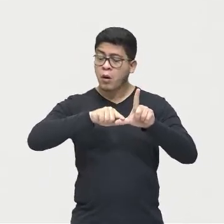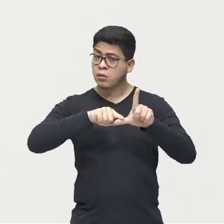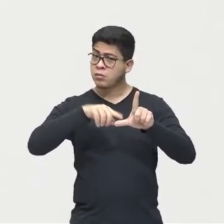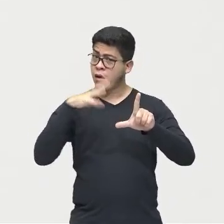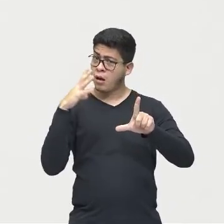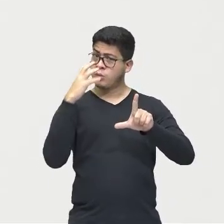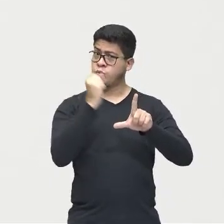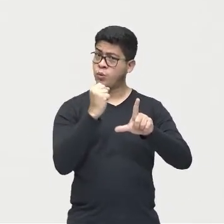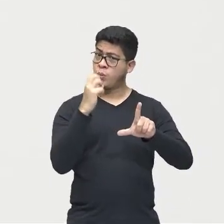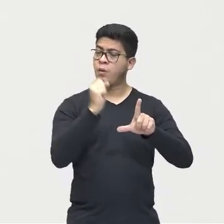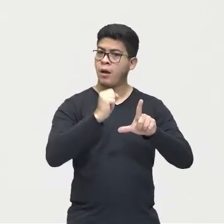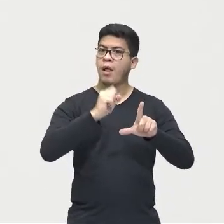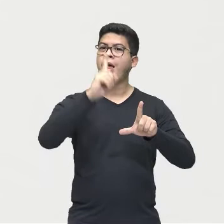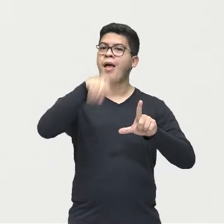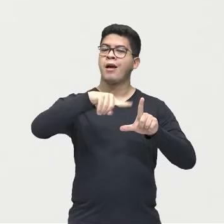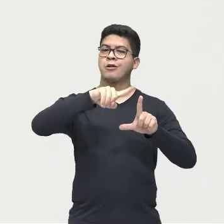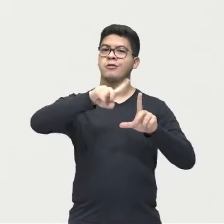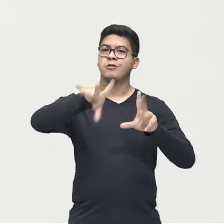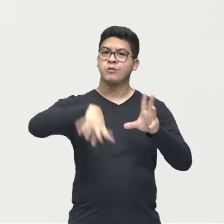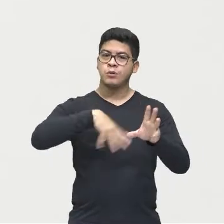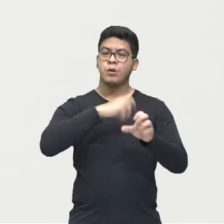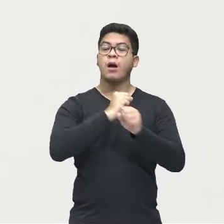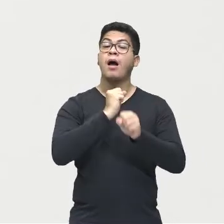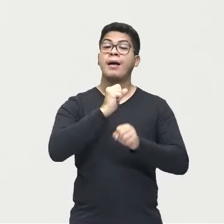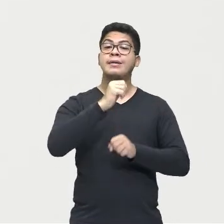igual a 360 graus.